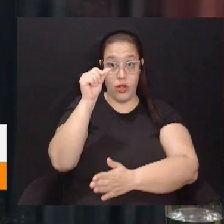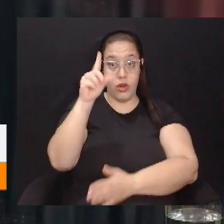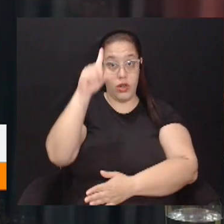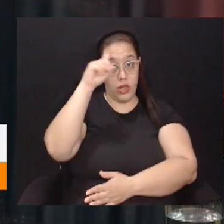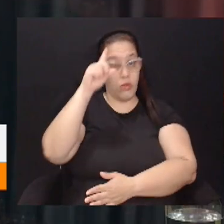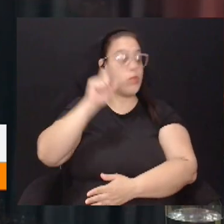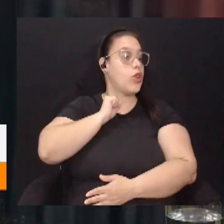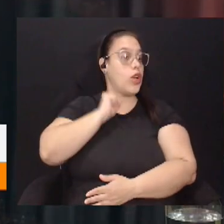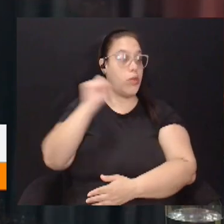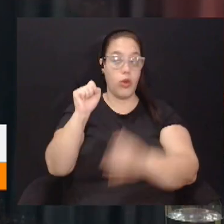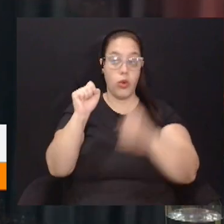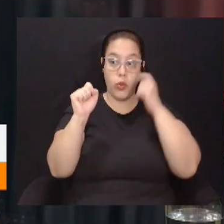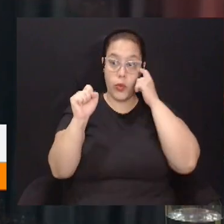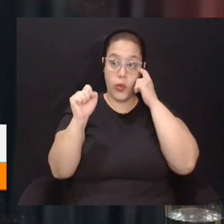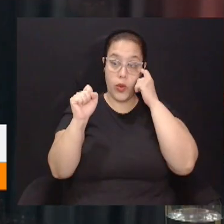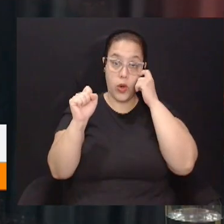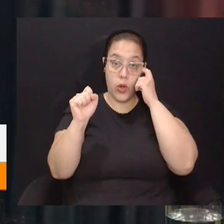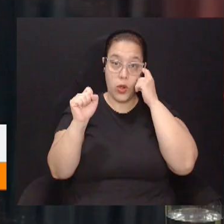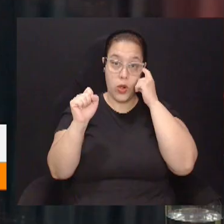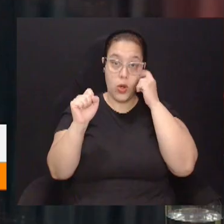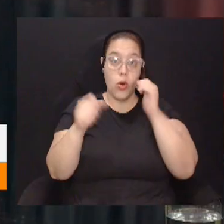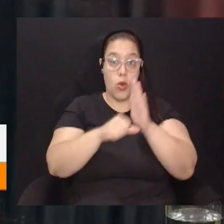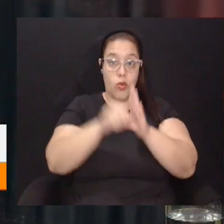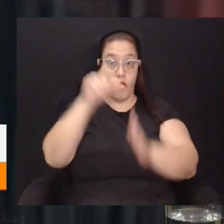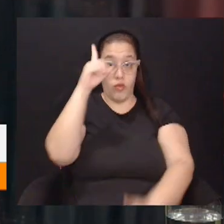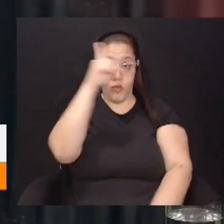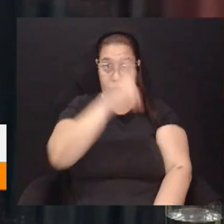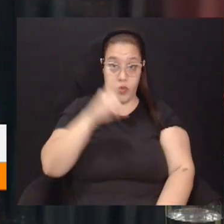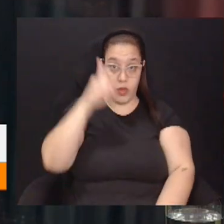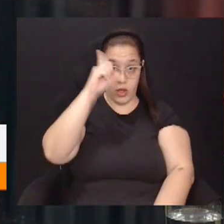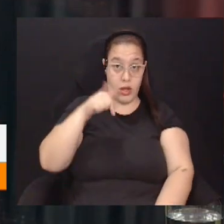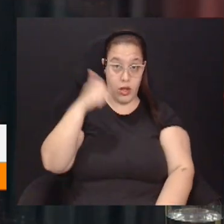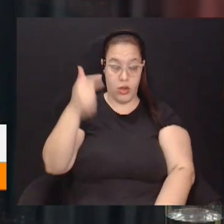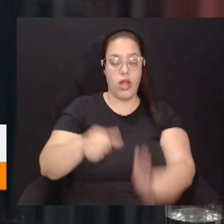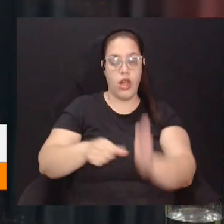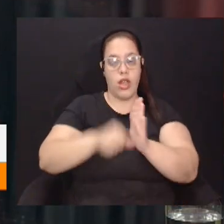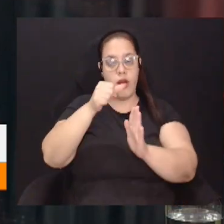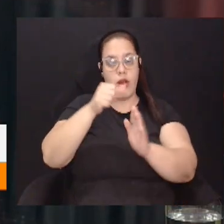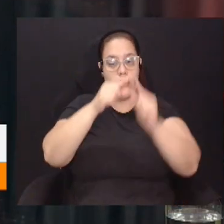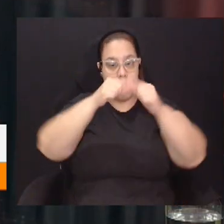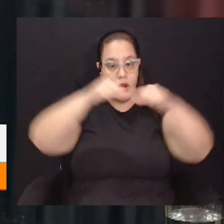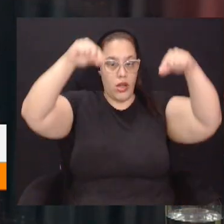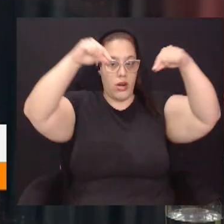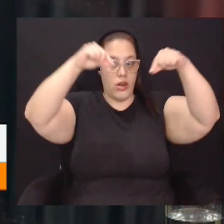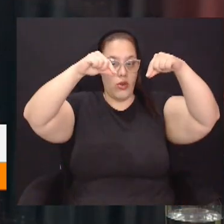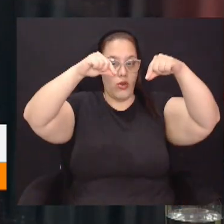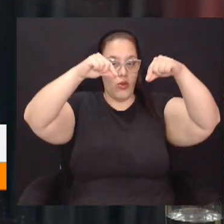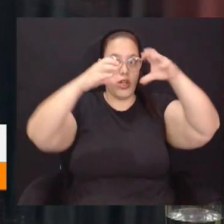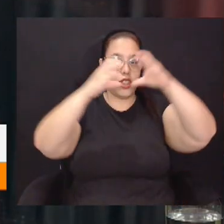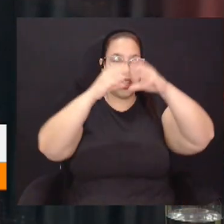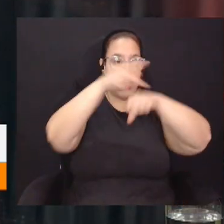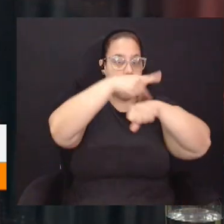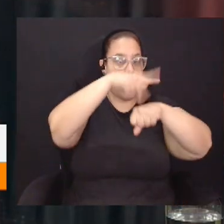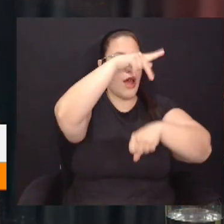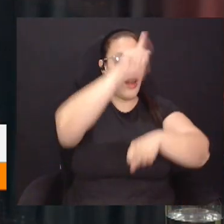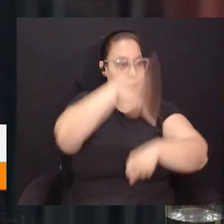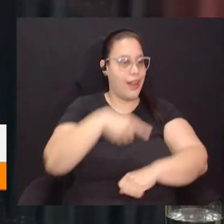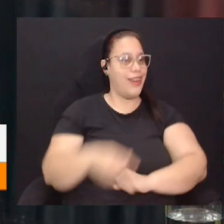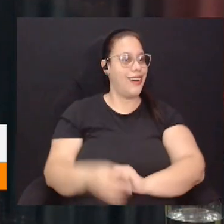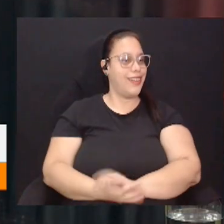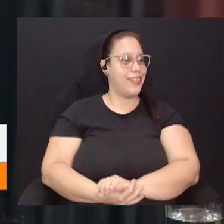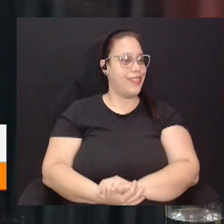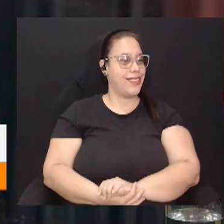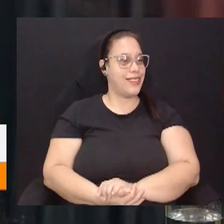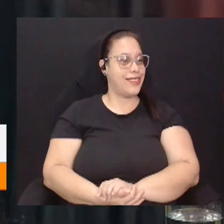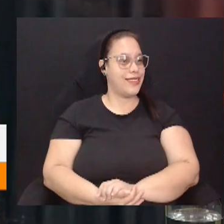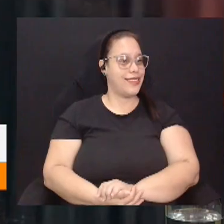O primeiro domingo depois da primeira lua cheia é a Páscoa. Olha isso. Então você estabelece